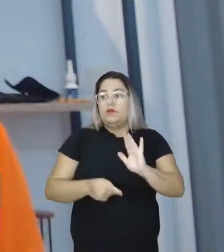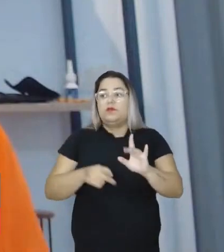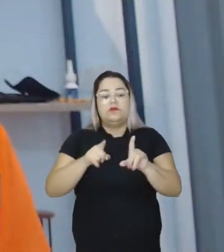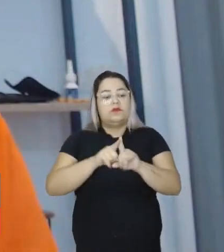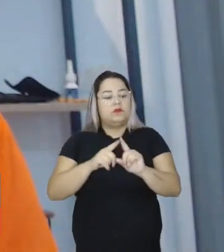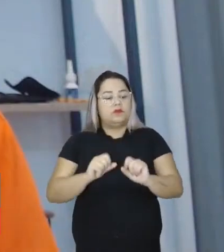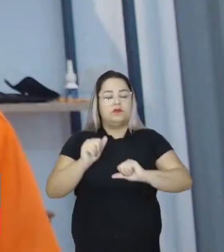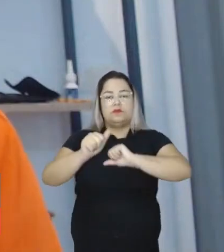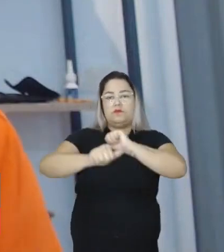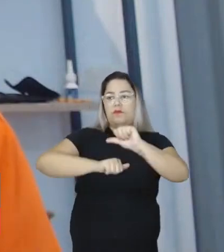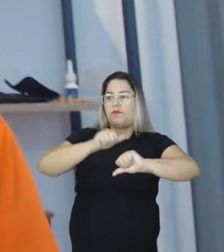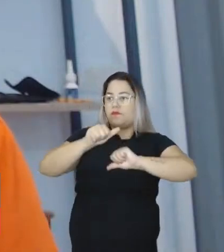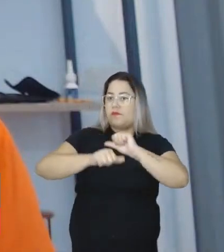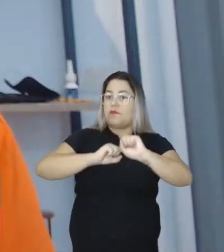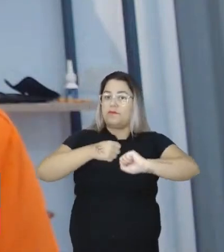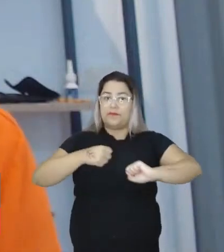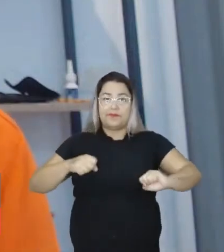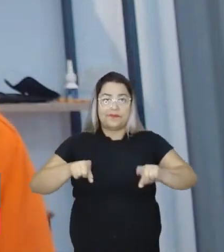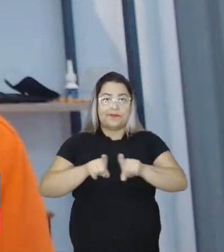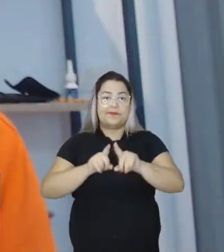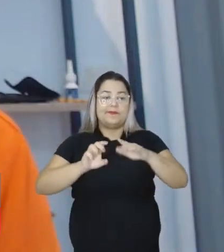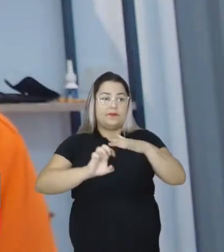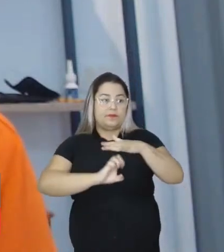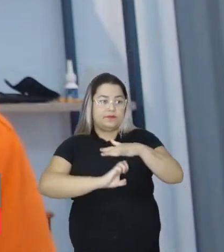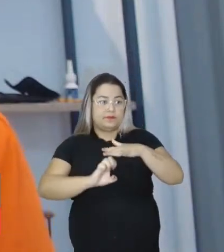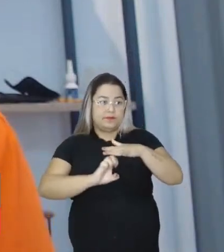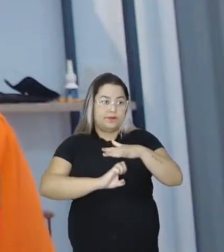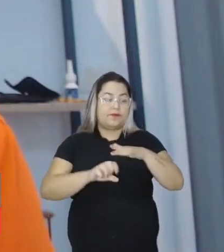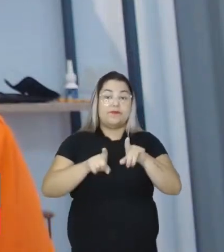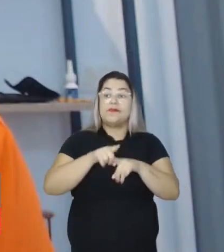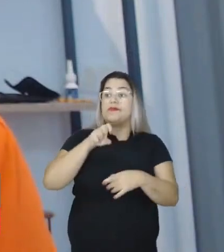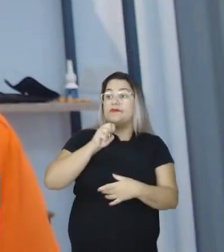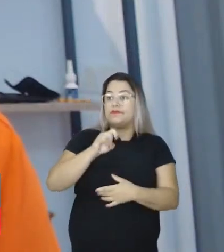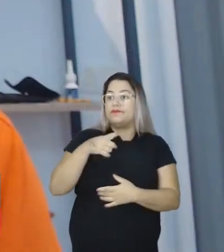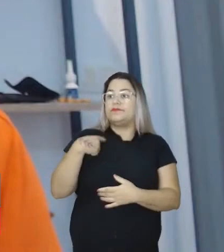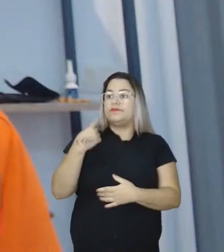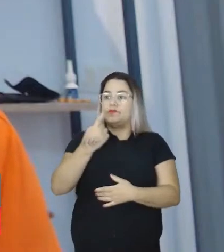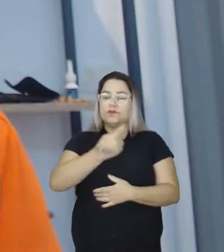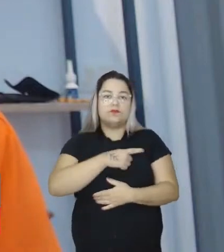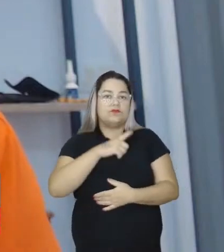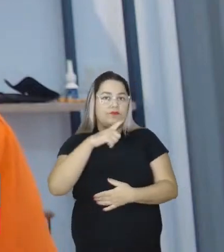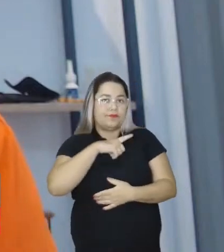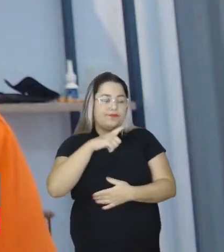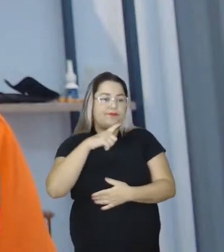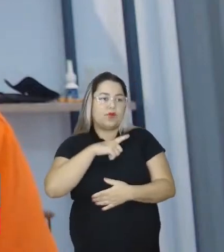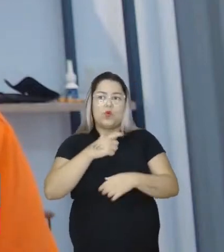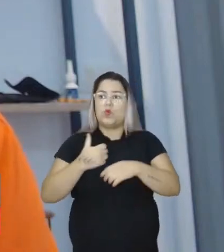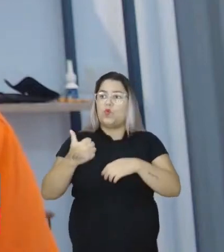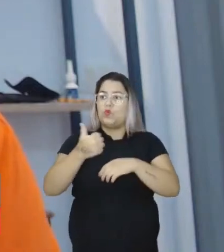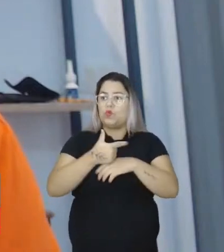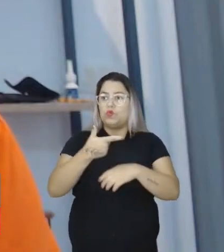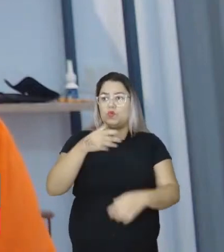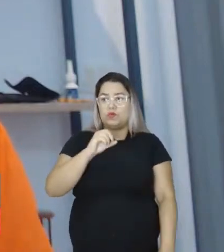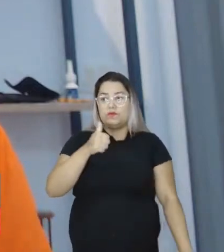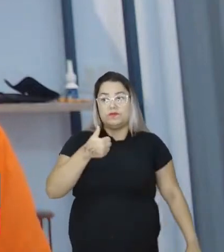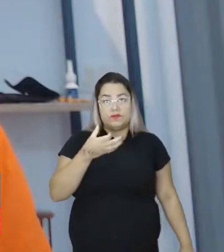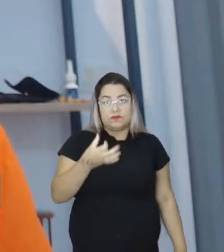para se tornar uma grande empresa de energia, que seria se nós não tivéssemos sofrido o golpe de Estado em